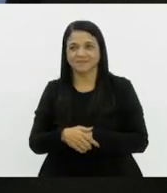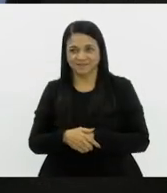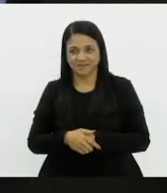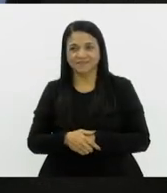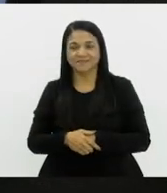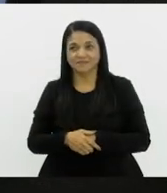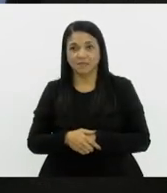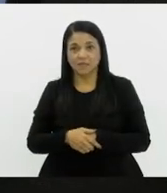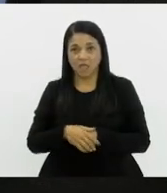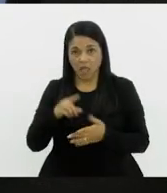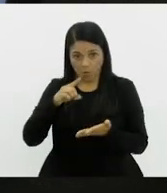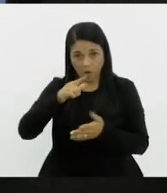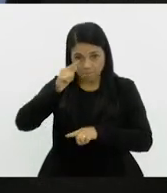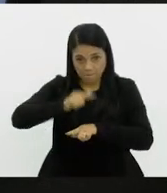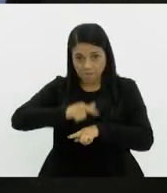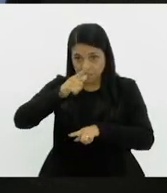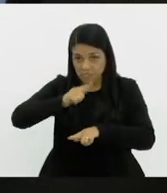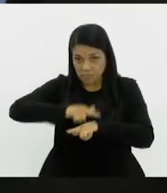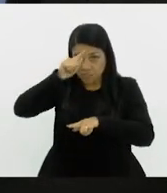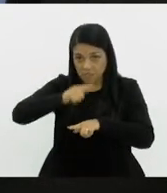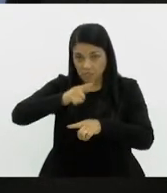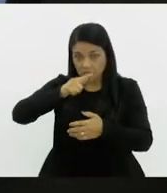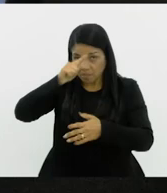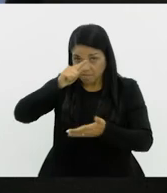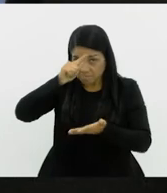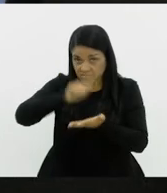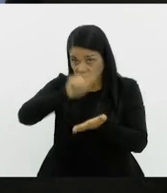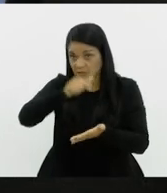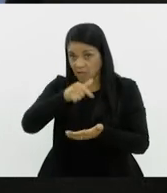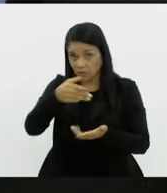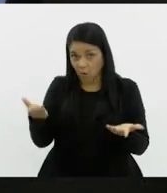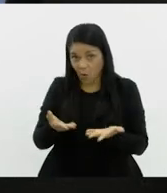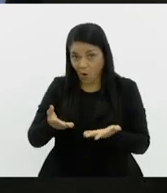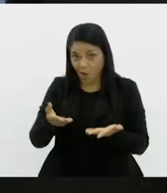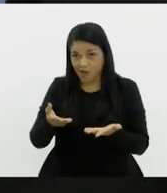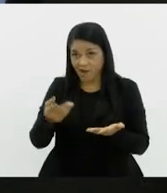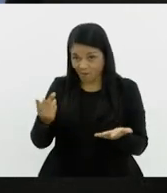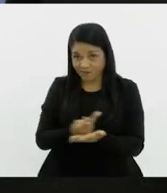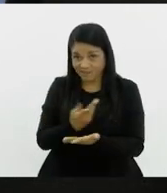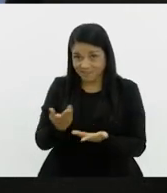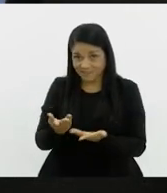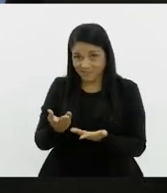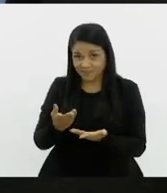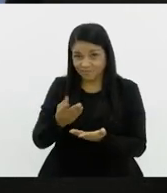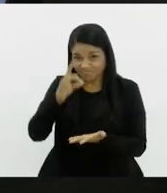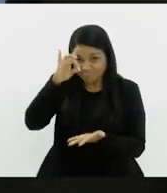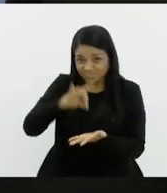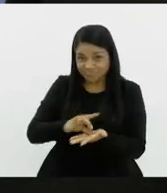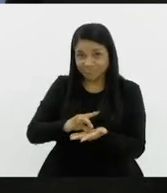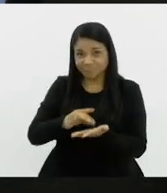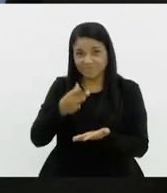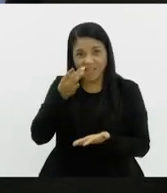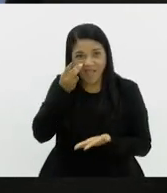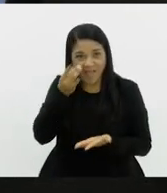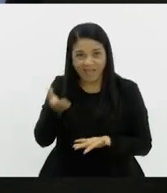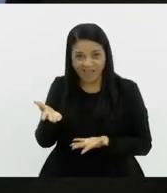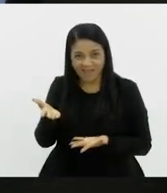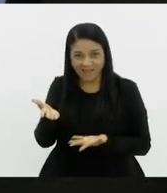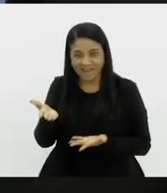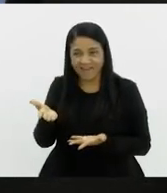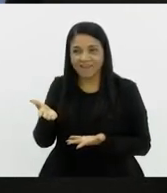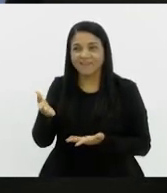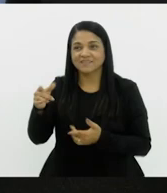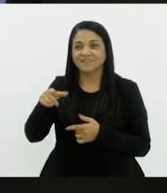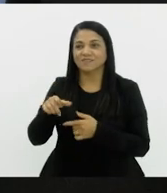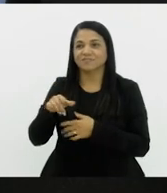em tempo real agora? É, sim. Isso que a gente está vendo está acontecendo agora nesse momento? Tem uns que passando pela rota ali, ó, ali a gente já lá